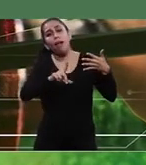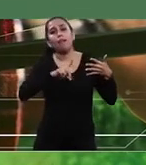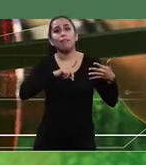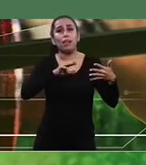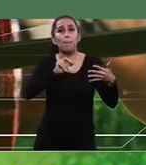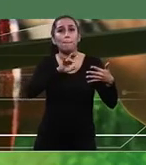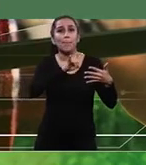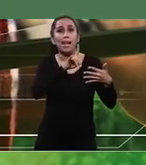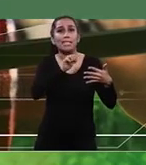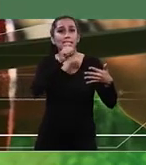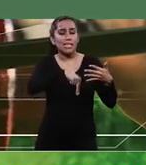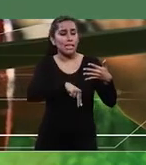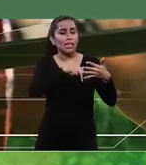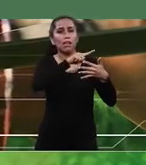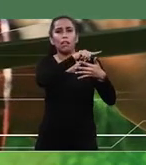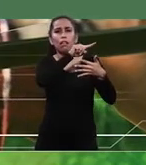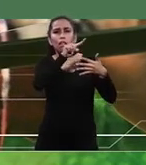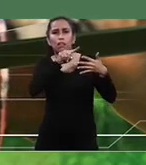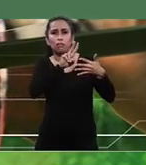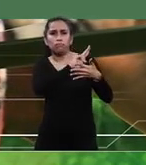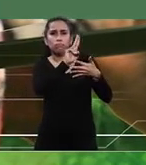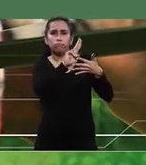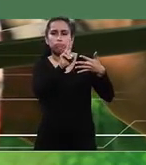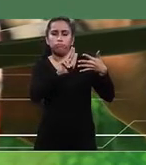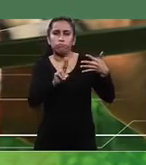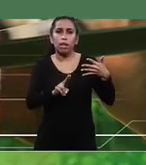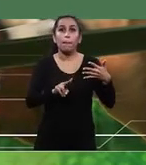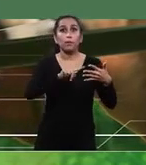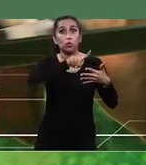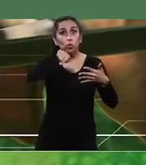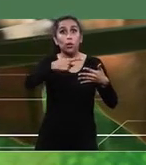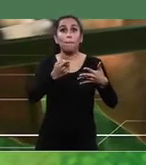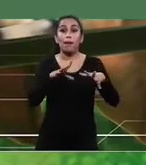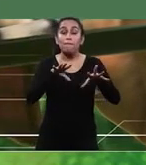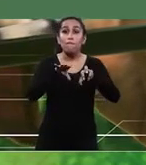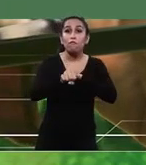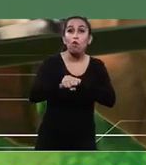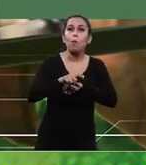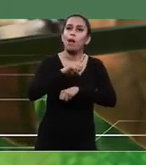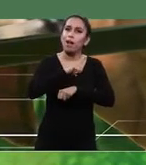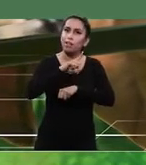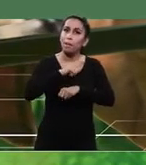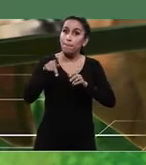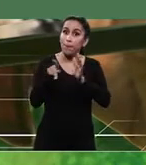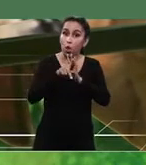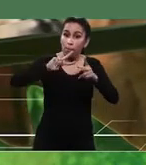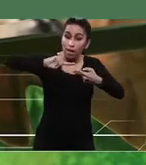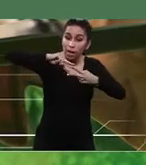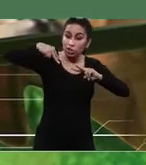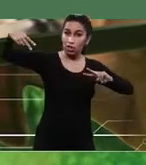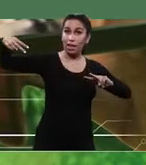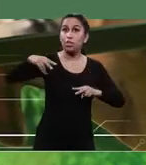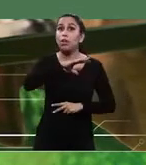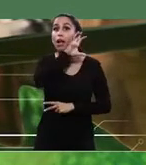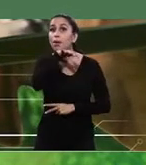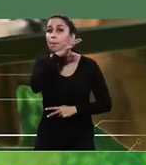Cattle para oportunidades de genética animal, nós